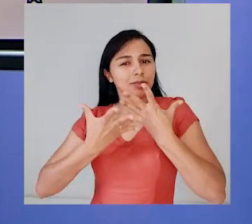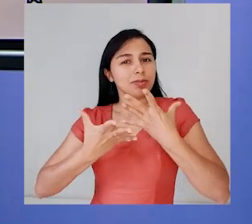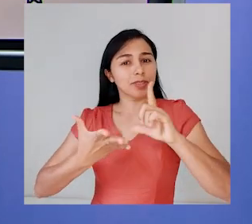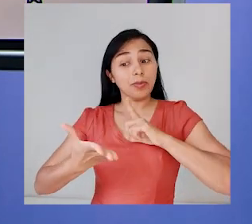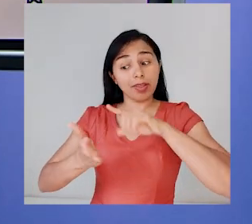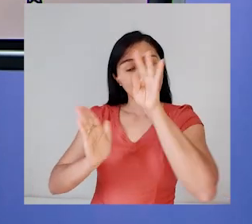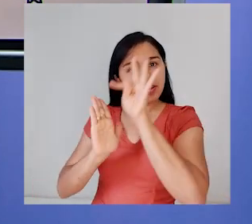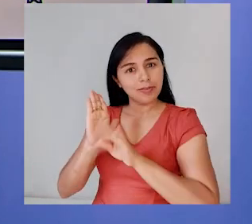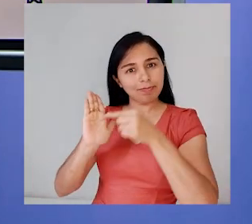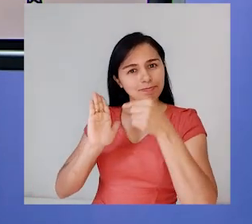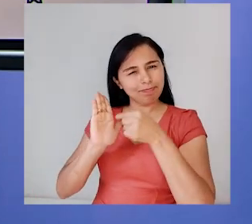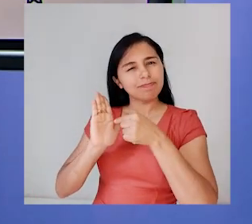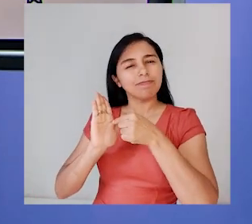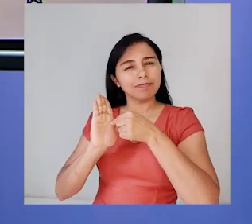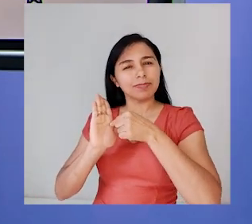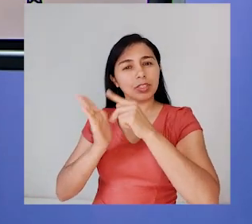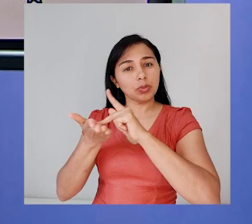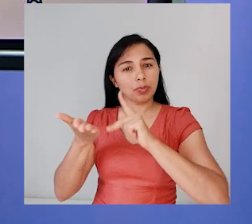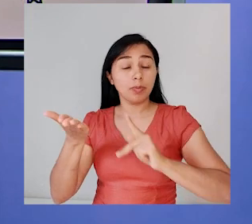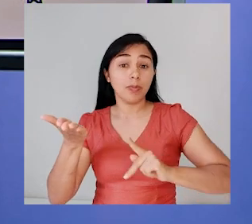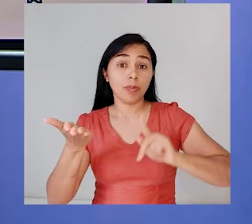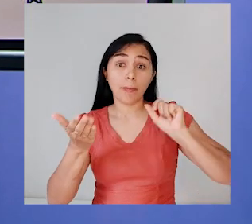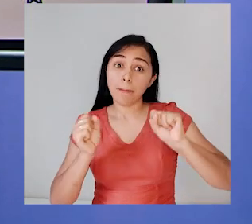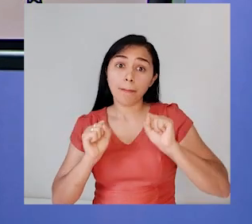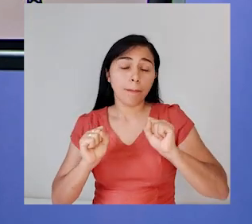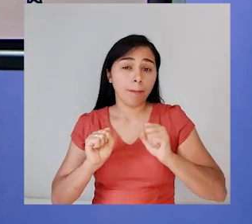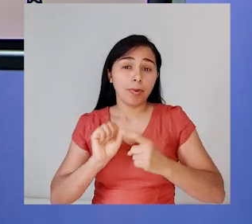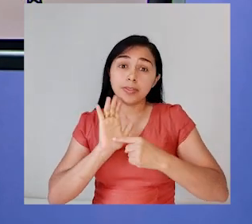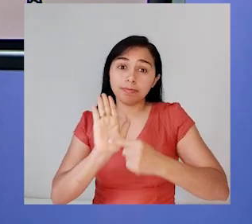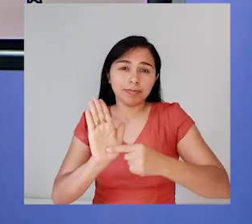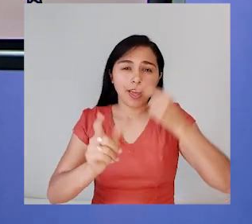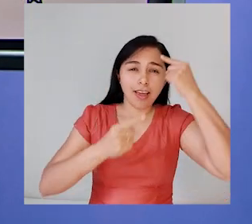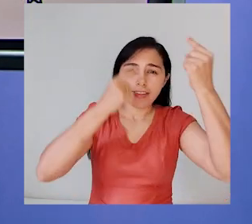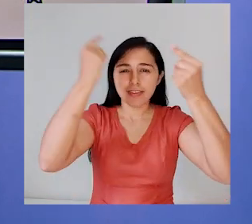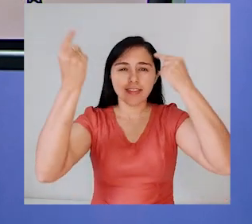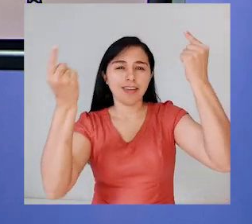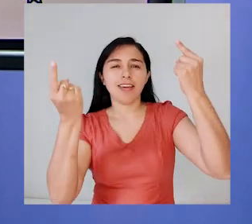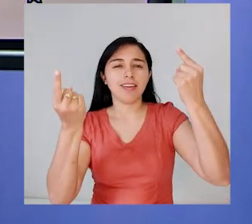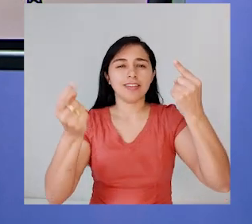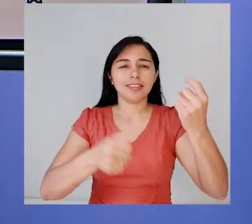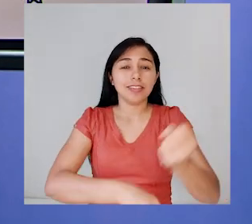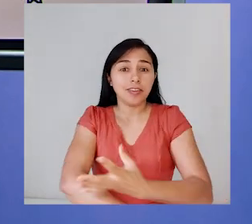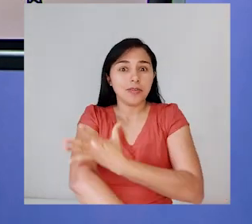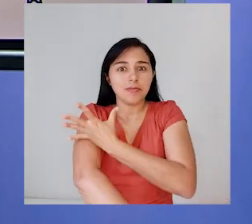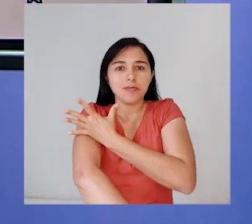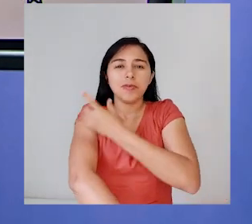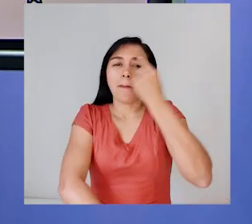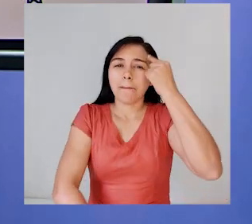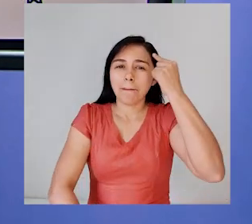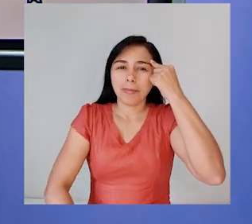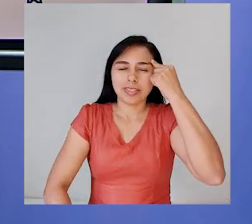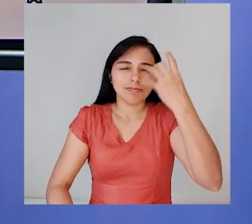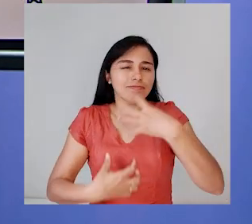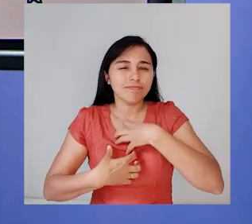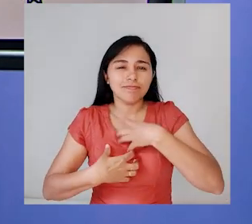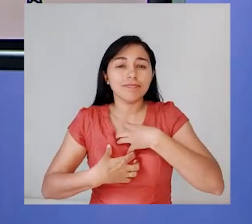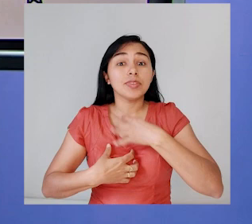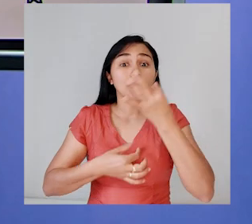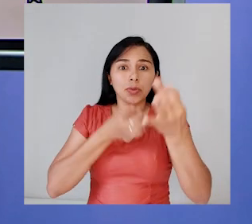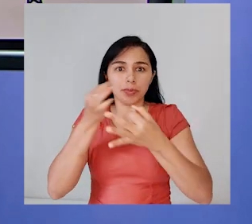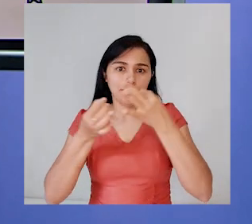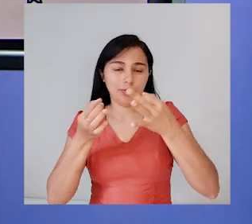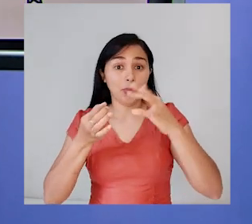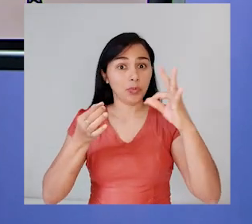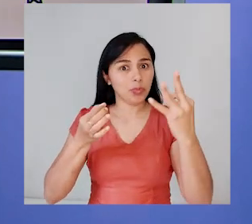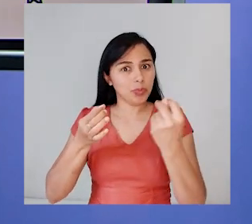manifestar ideias, sentimentos, emoções, pensamentos e até opiniões. Portanto, tudo que é dito dentro do